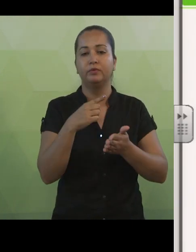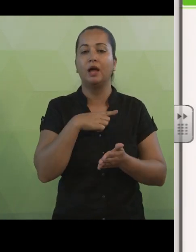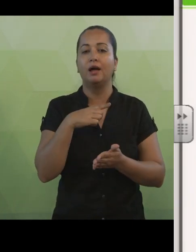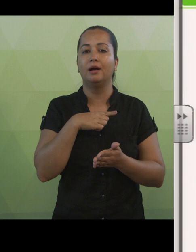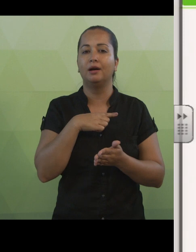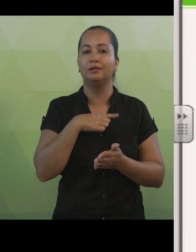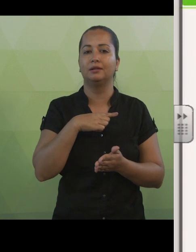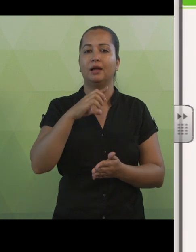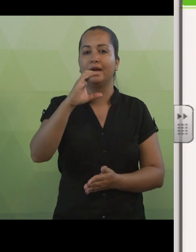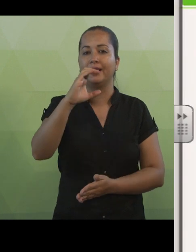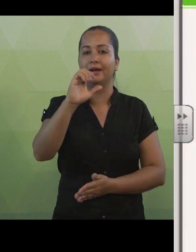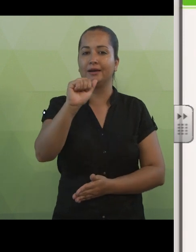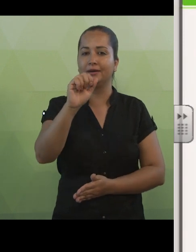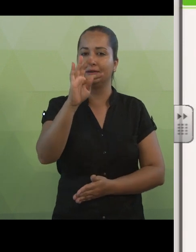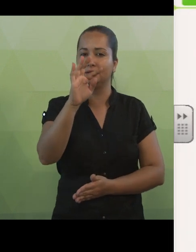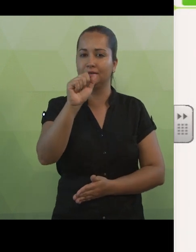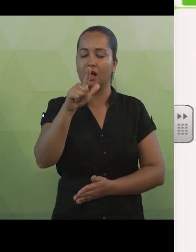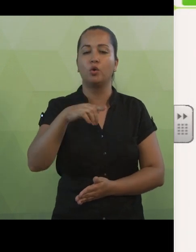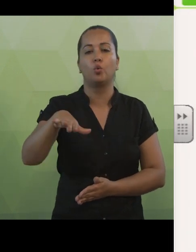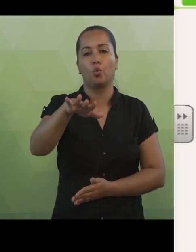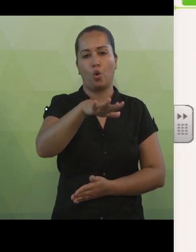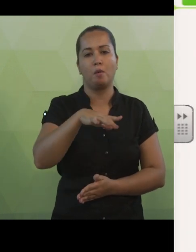catálogo local dos dados.